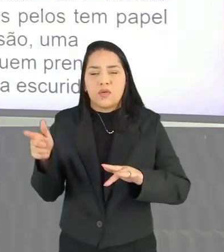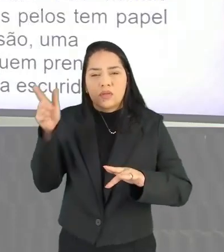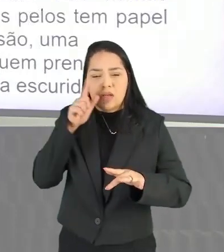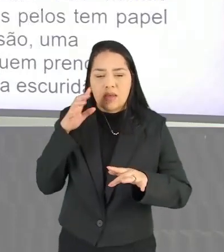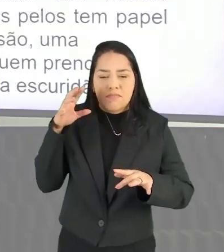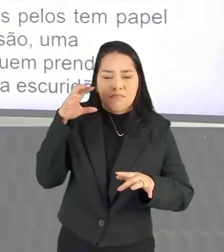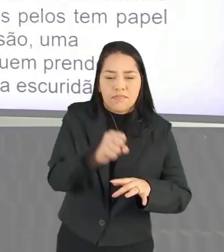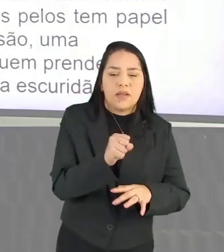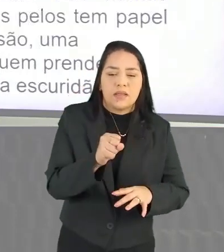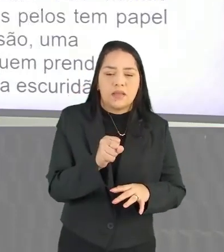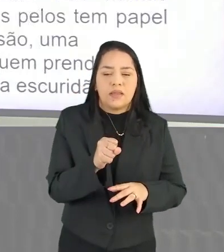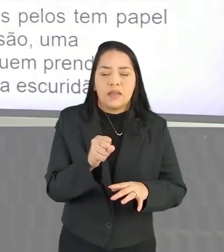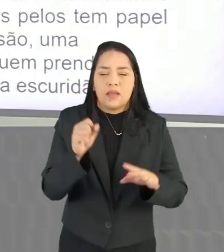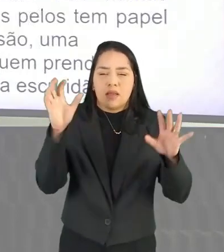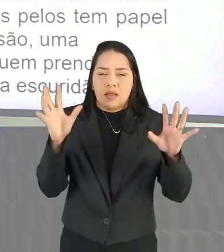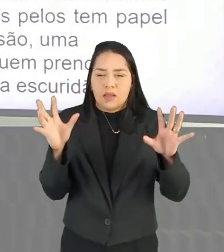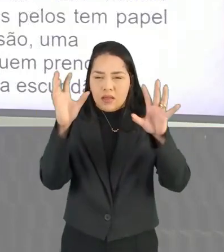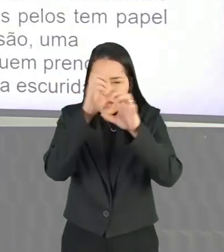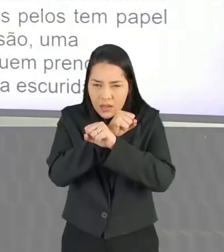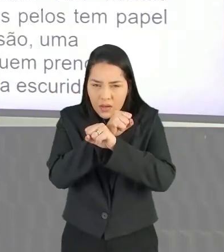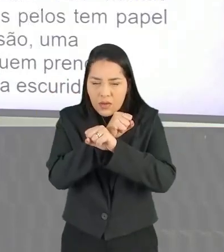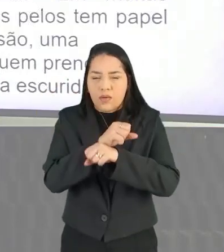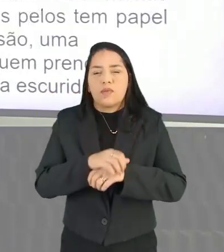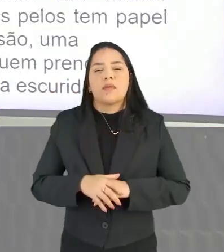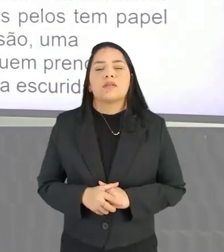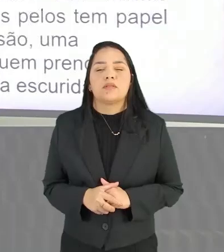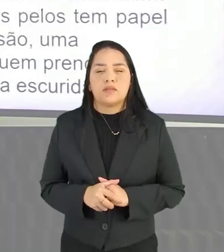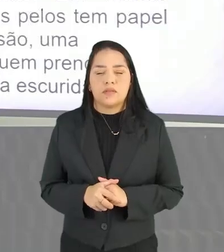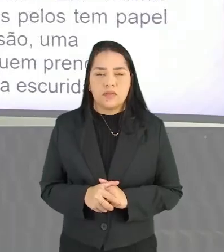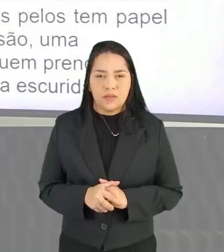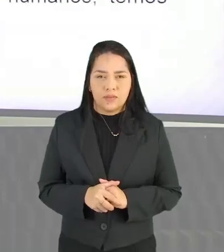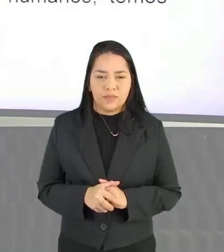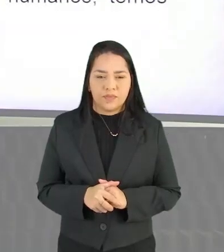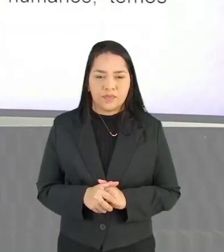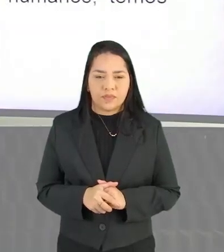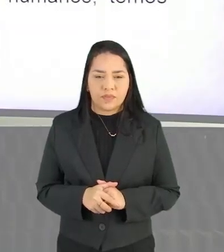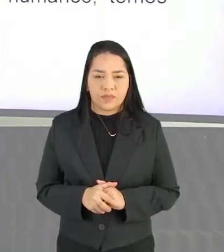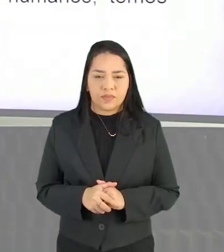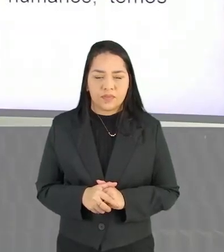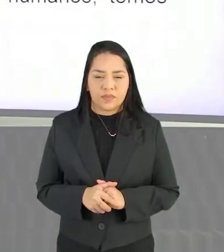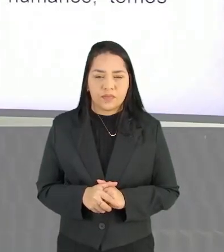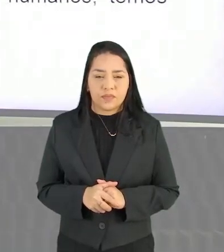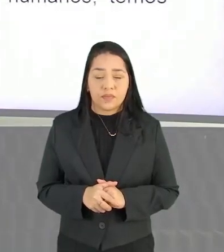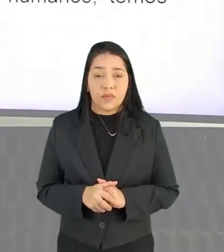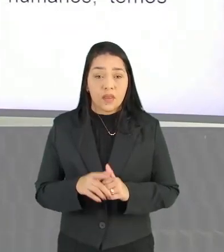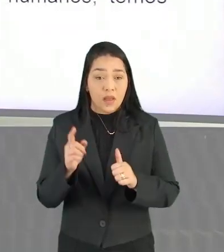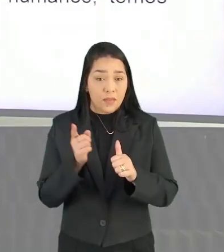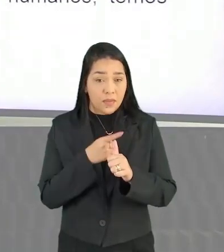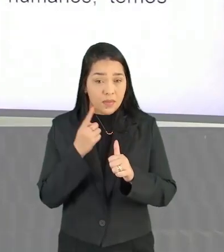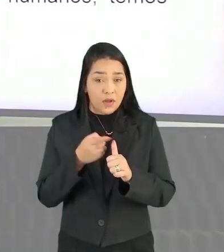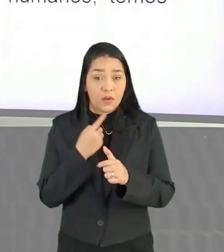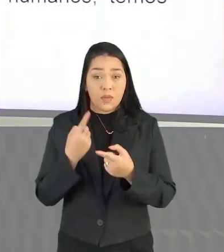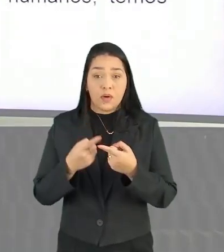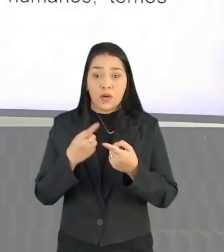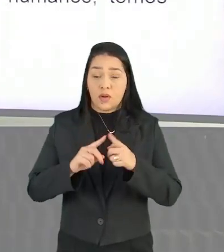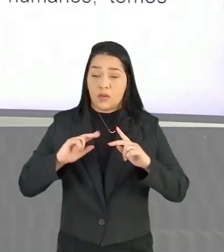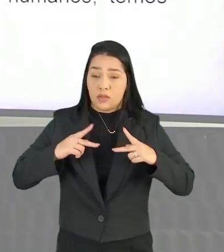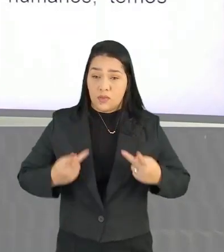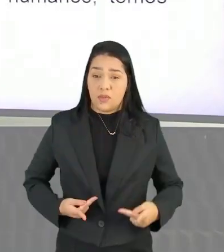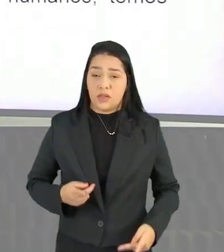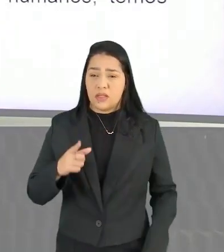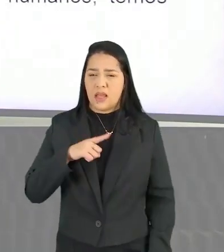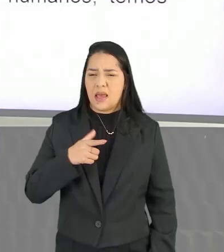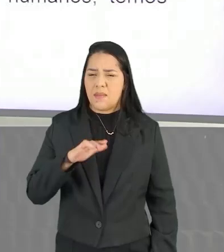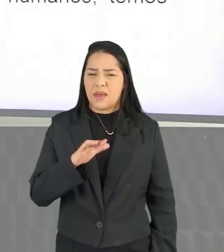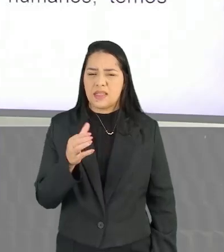aranhas conseguem prender e atacar suas presas na completa escuridão. Primeiro, porque um ser